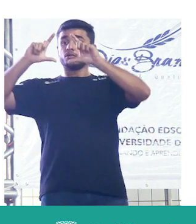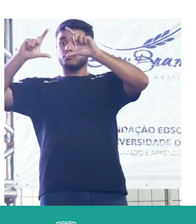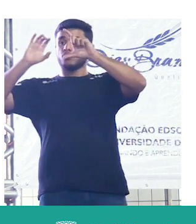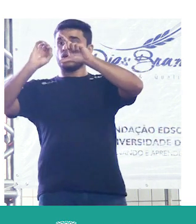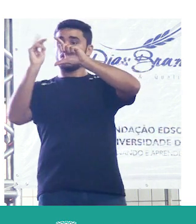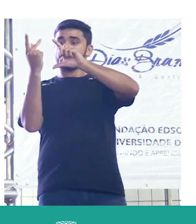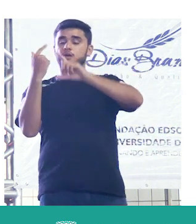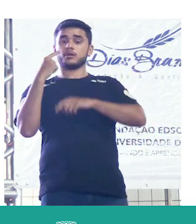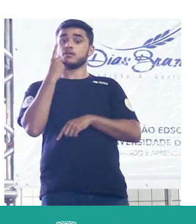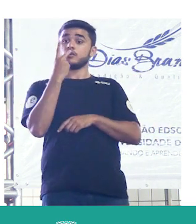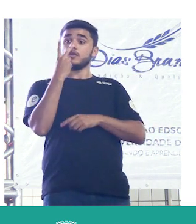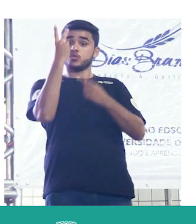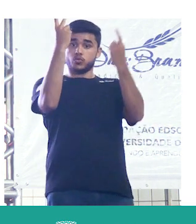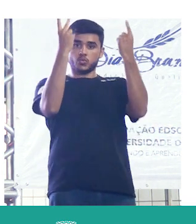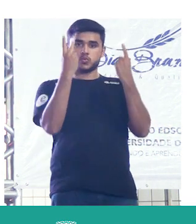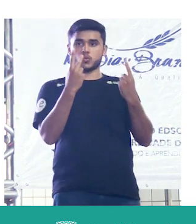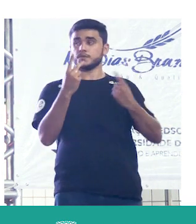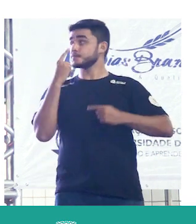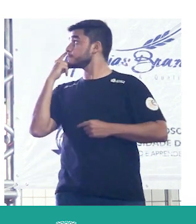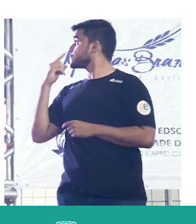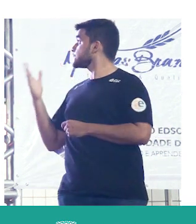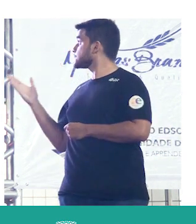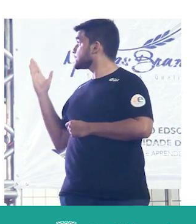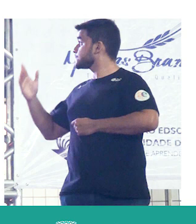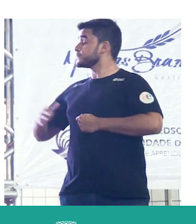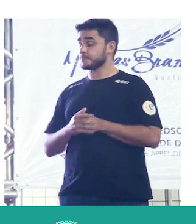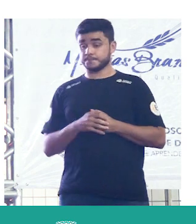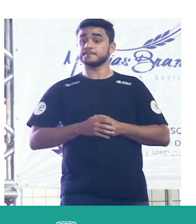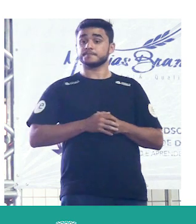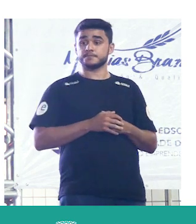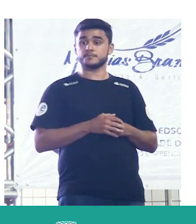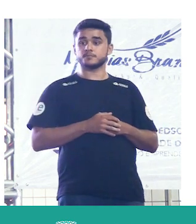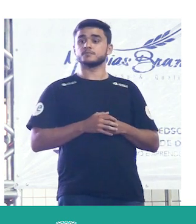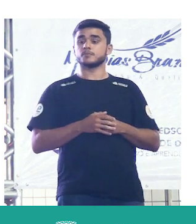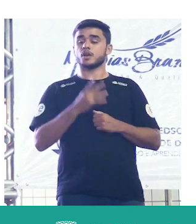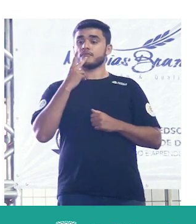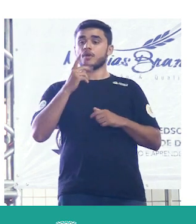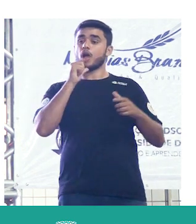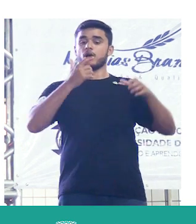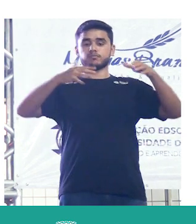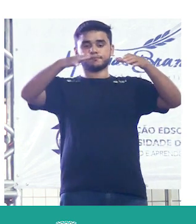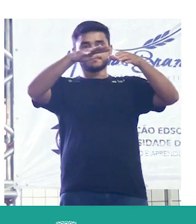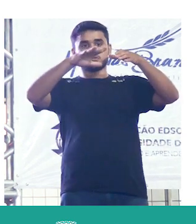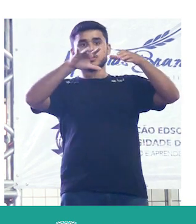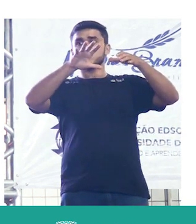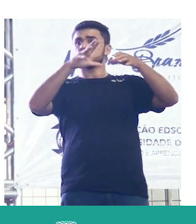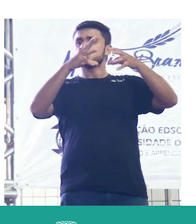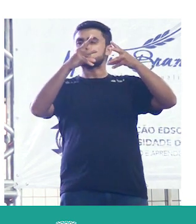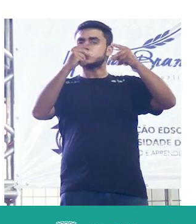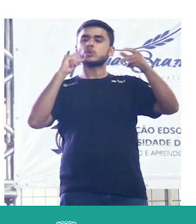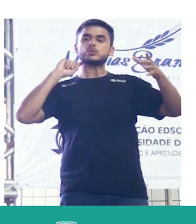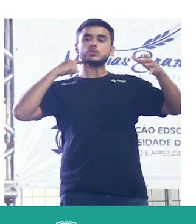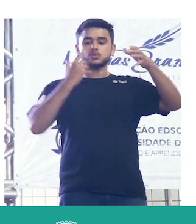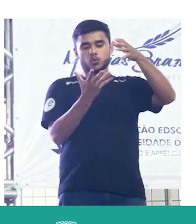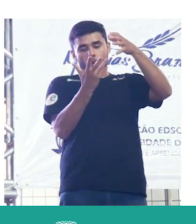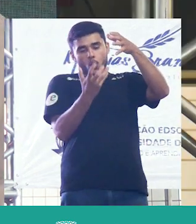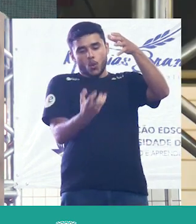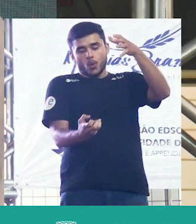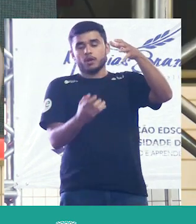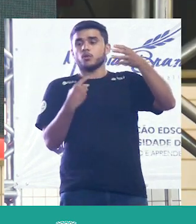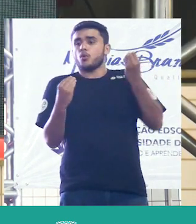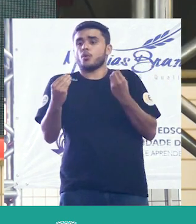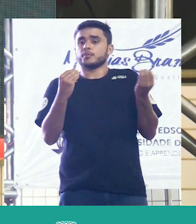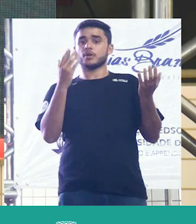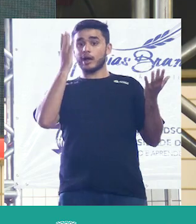alumínio, que é o que eu quero produzir, que é o que vai arrastar as partículas para o fundo do tanque. 1 mol do sulfato de alumínio